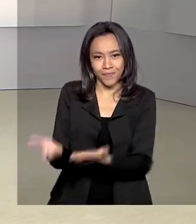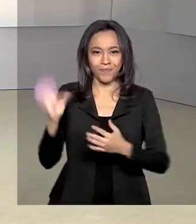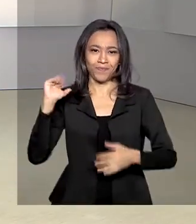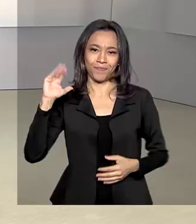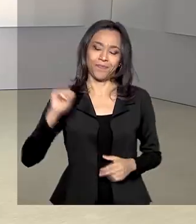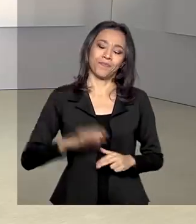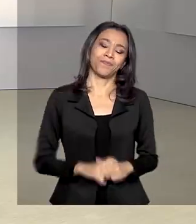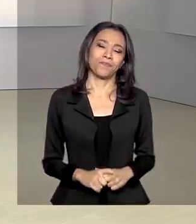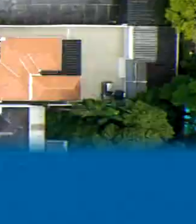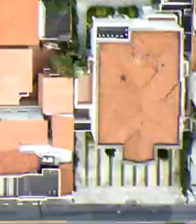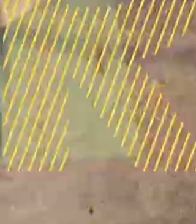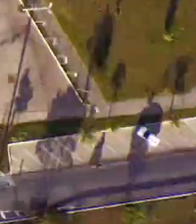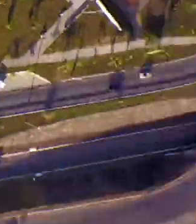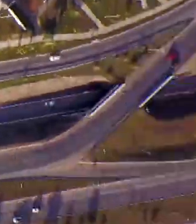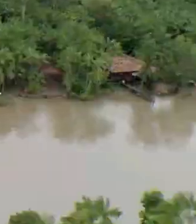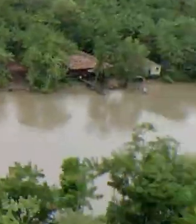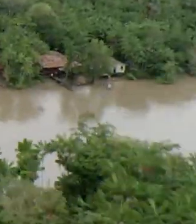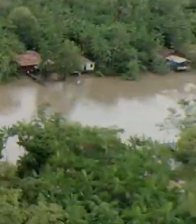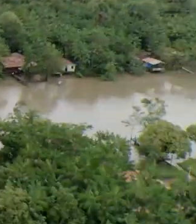Tchau, tchau.